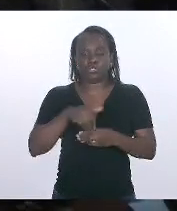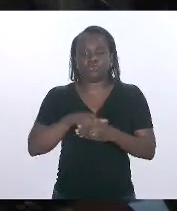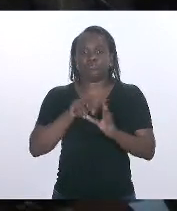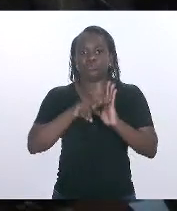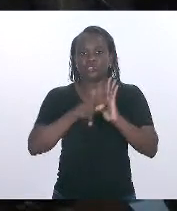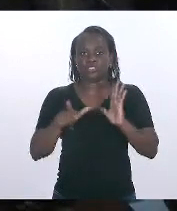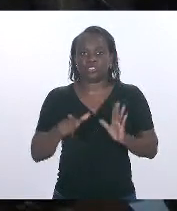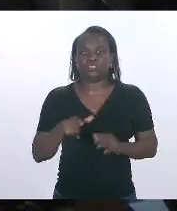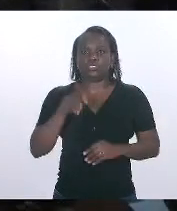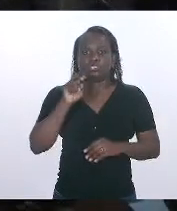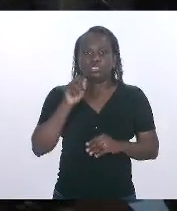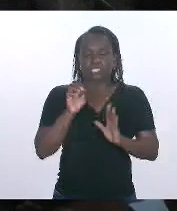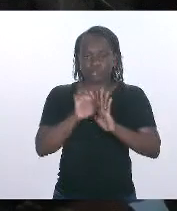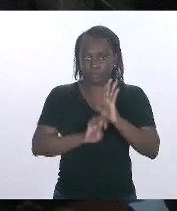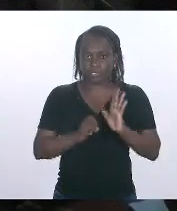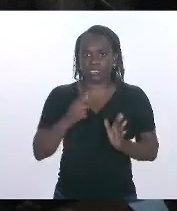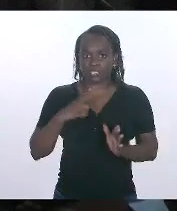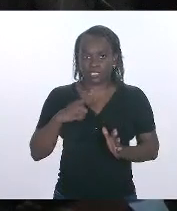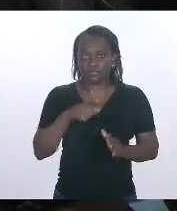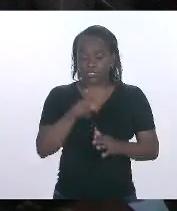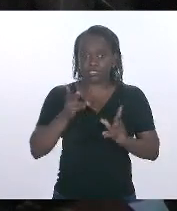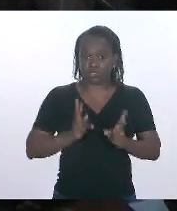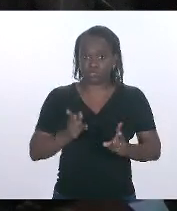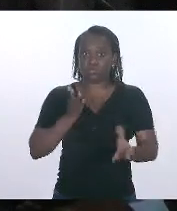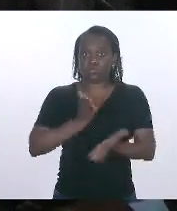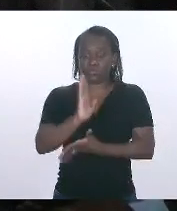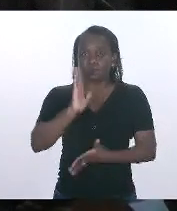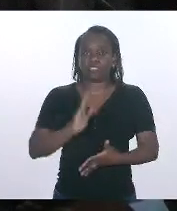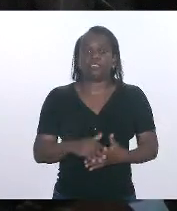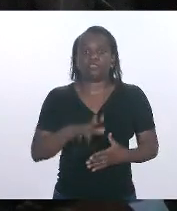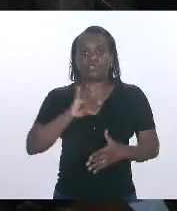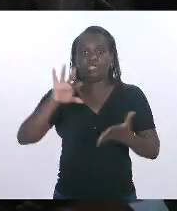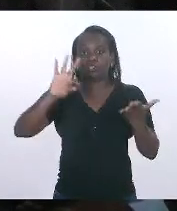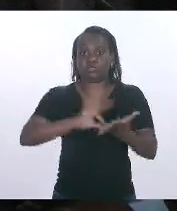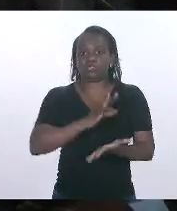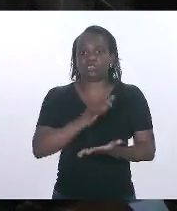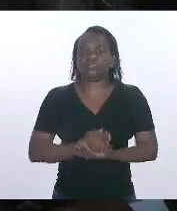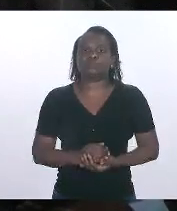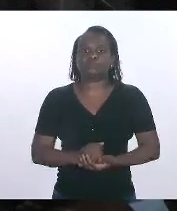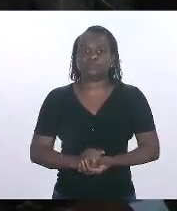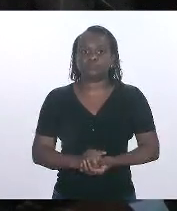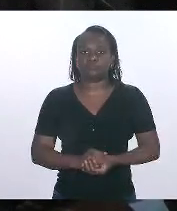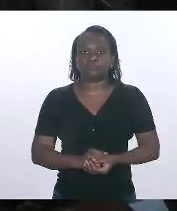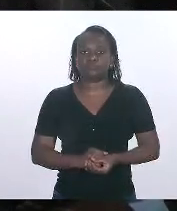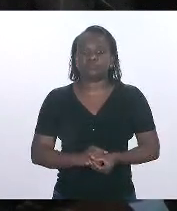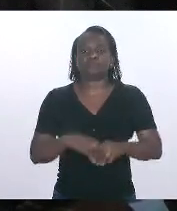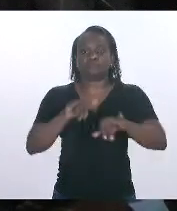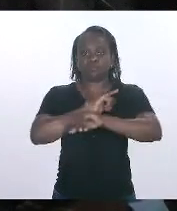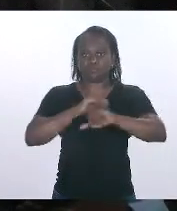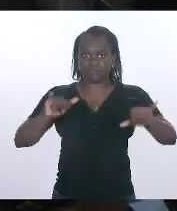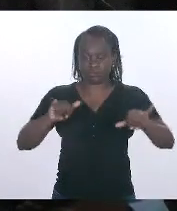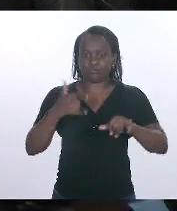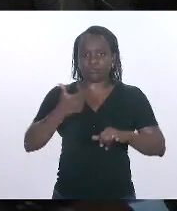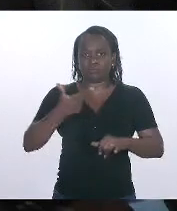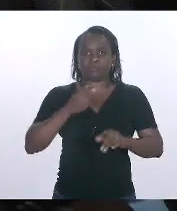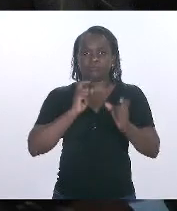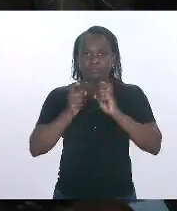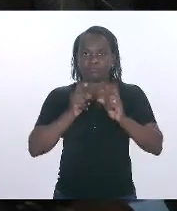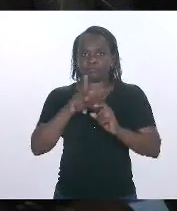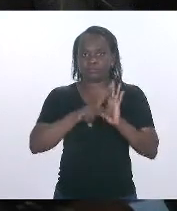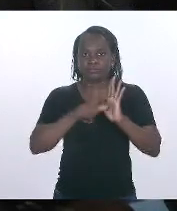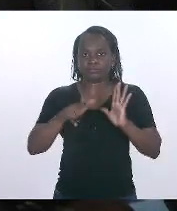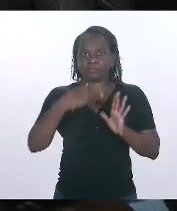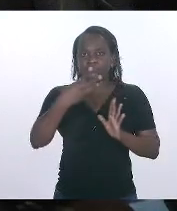projeto sim emendado. Os senhores que aprovam, permaneçam como estão aprovados. Vai ao autógrafo. Anuncio, em segunda discussão, projeto de